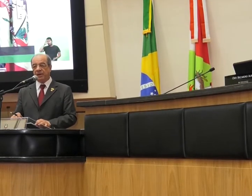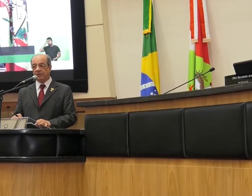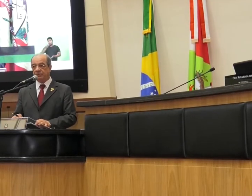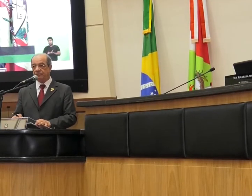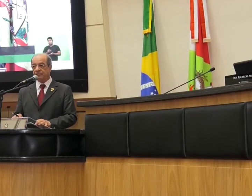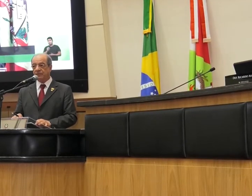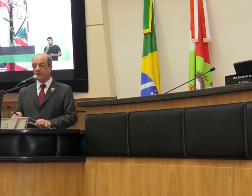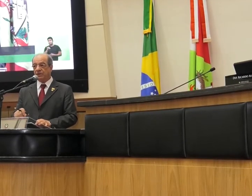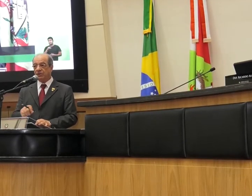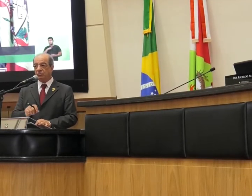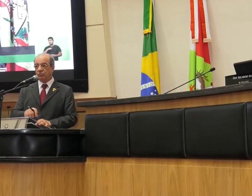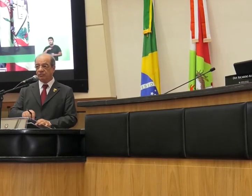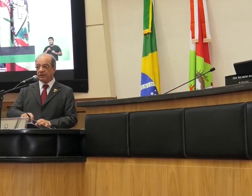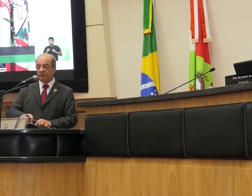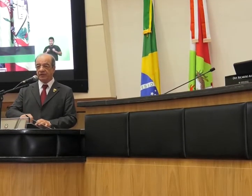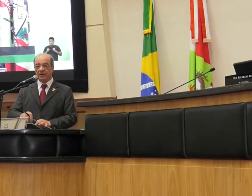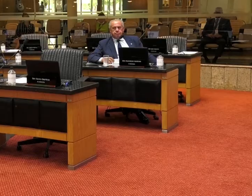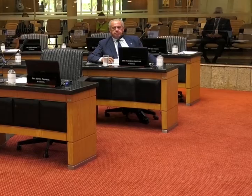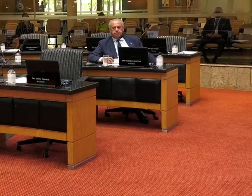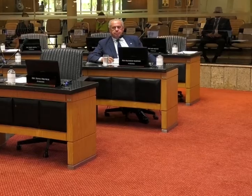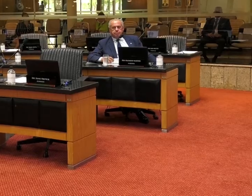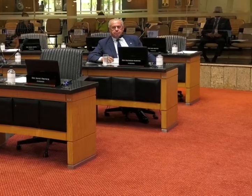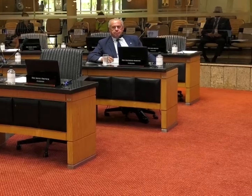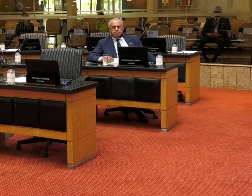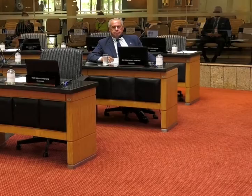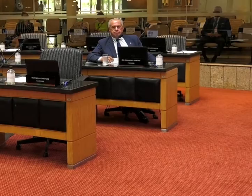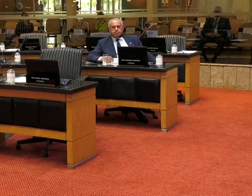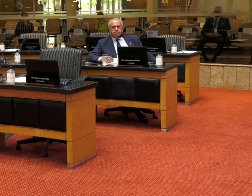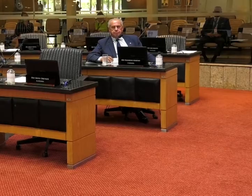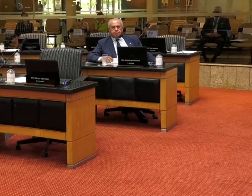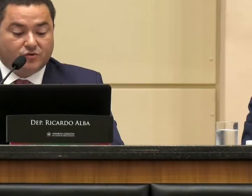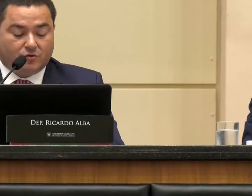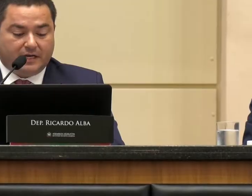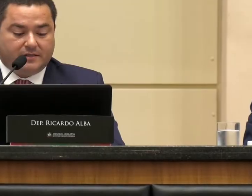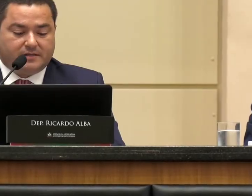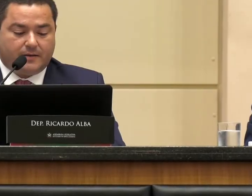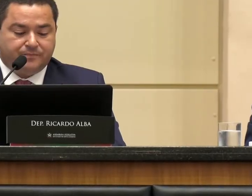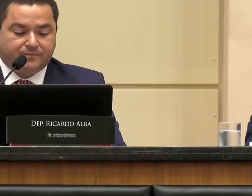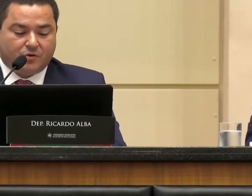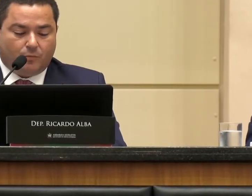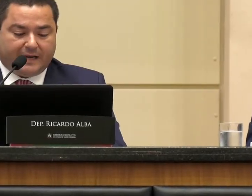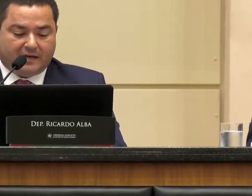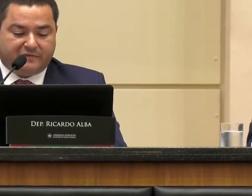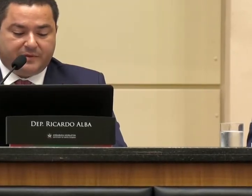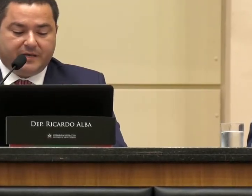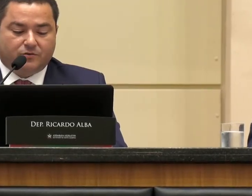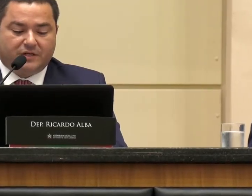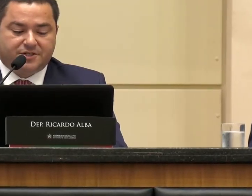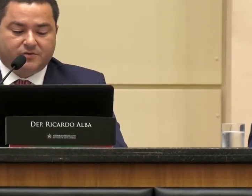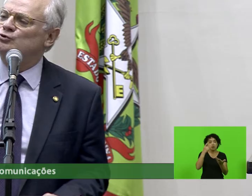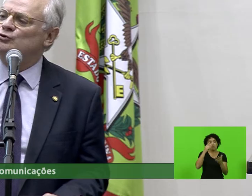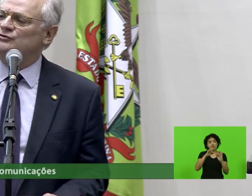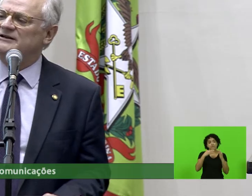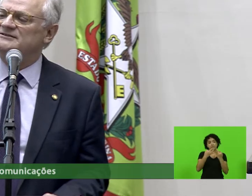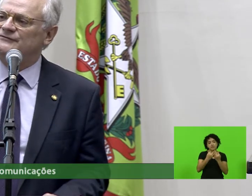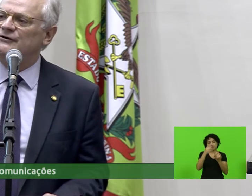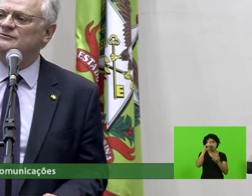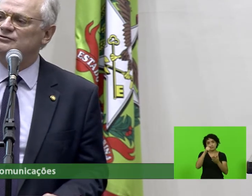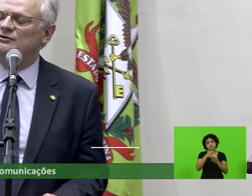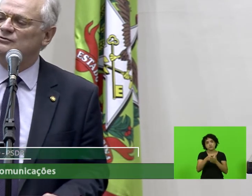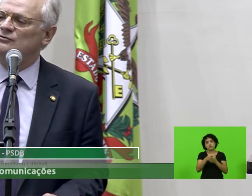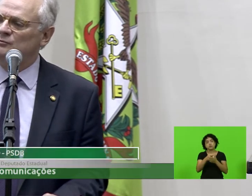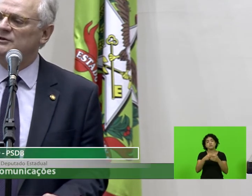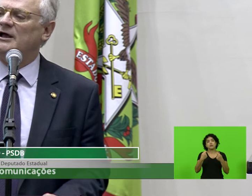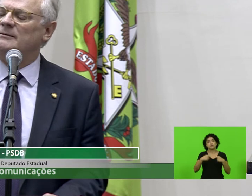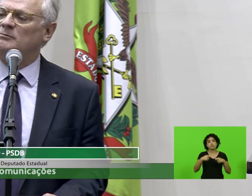de máscaras em escolas estaduais entre alunos de 6 a 12 anos. A decisão será dos pais. Tudo tem que ser